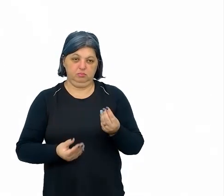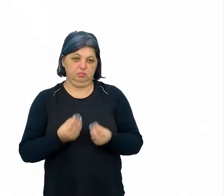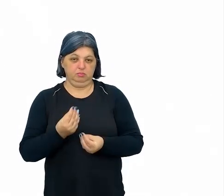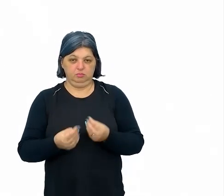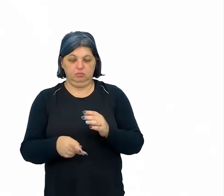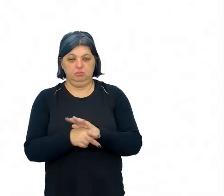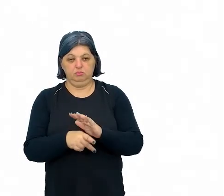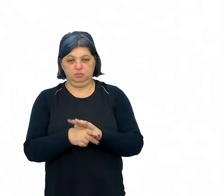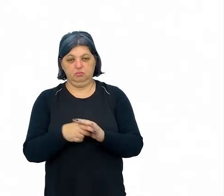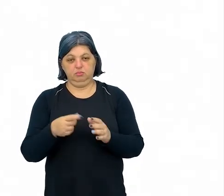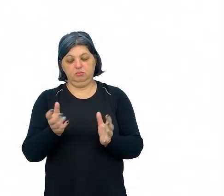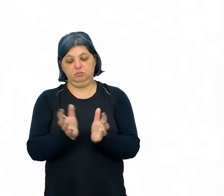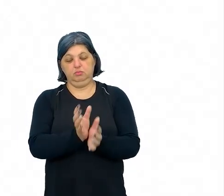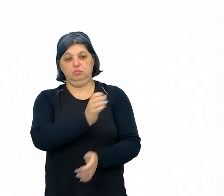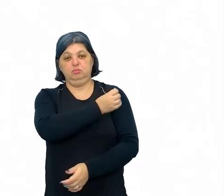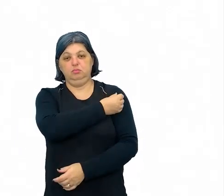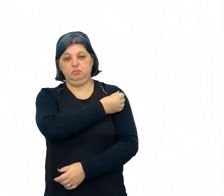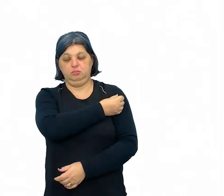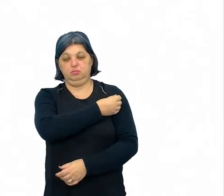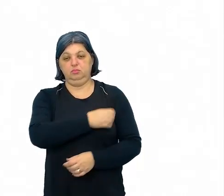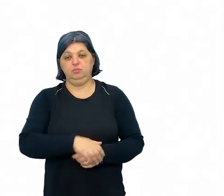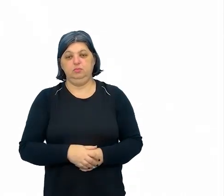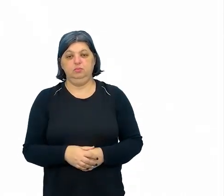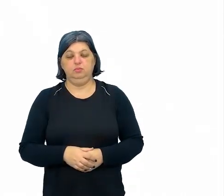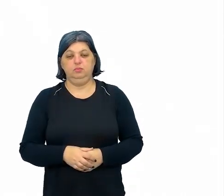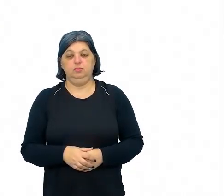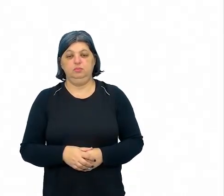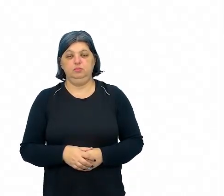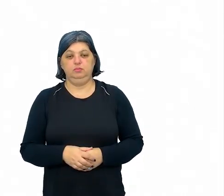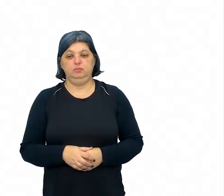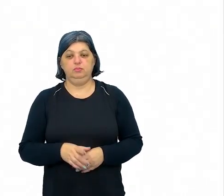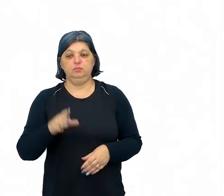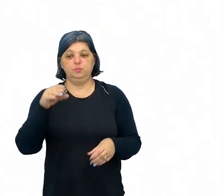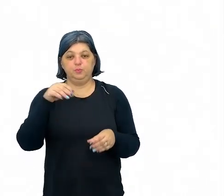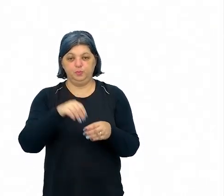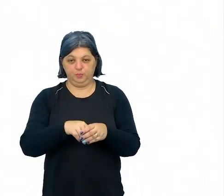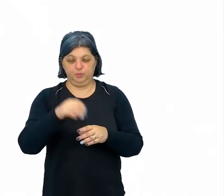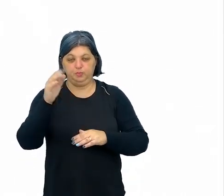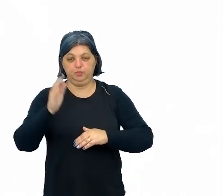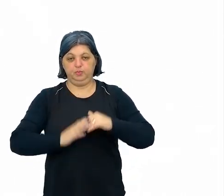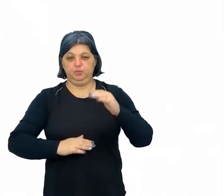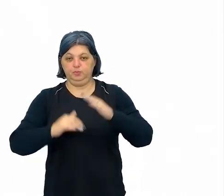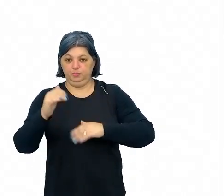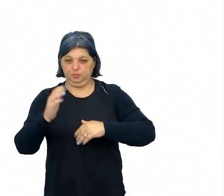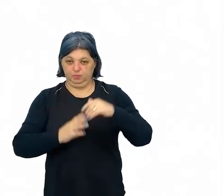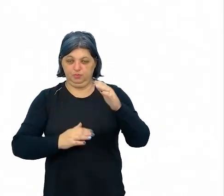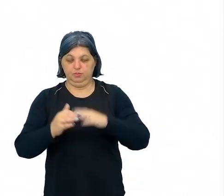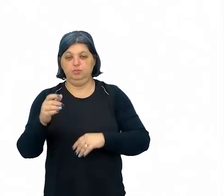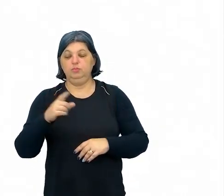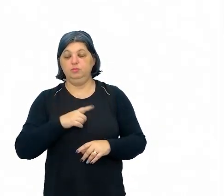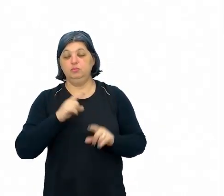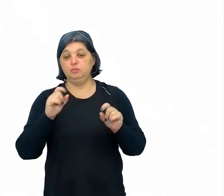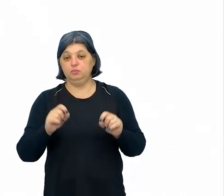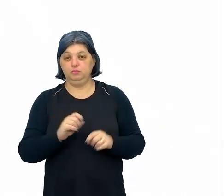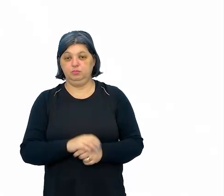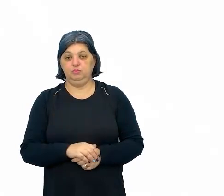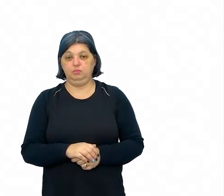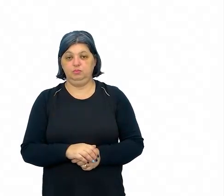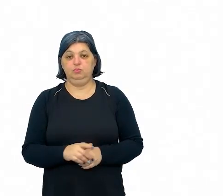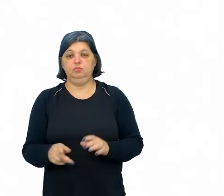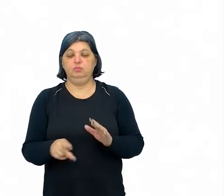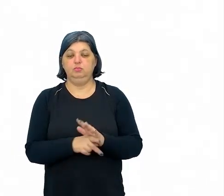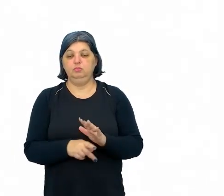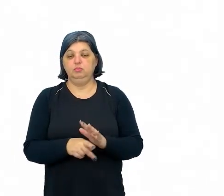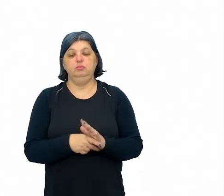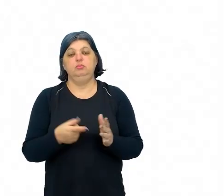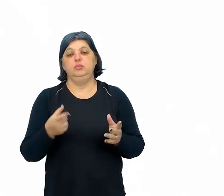ano, onde eu trabalho com o quê? Onde, dentro desta habilidade, está contido o quê? As grandezas,